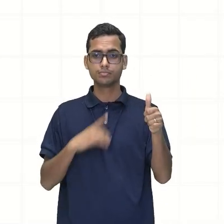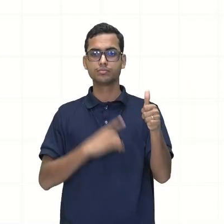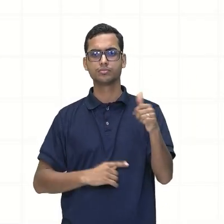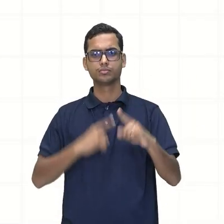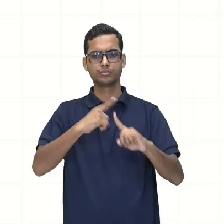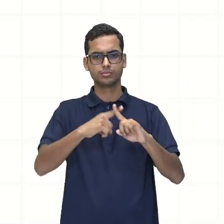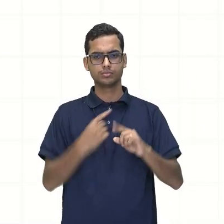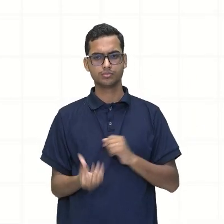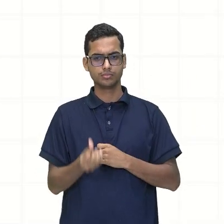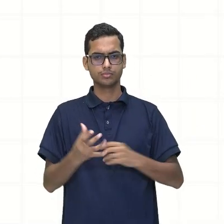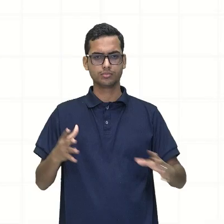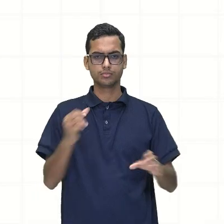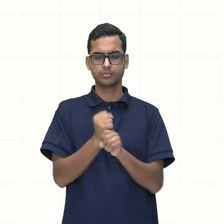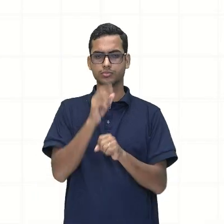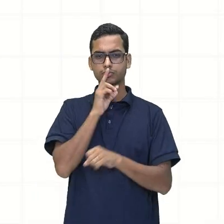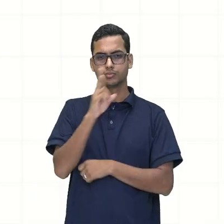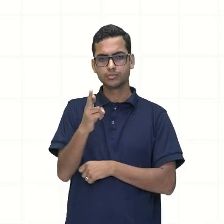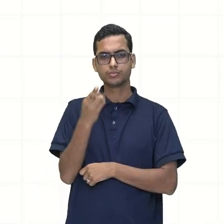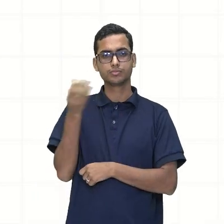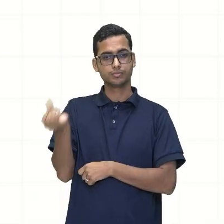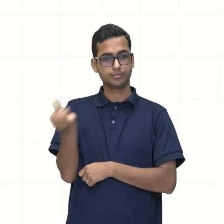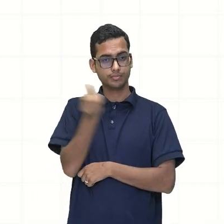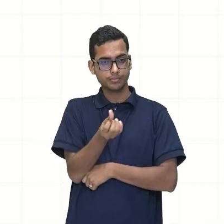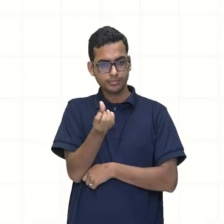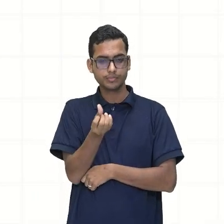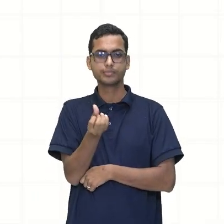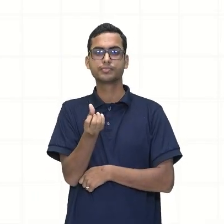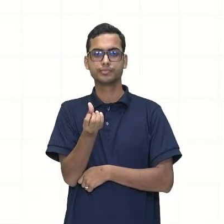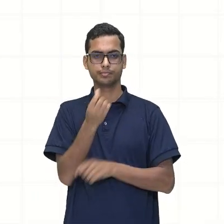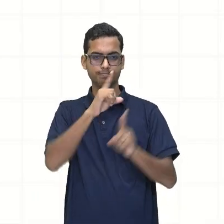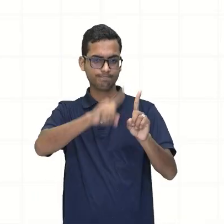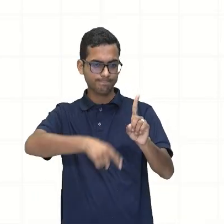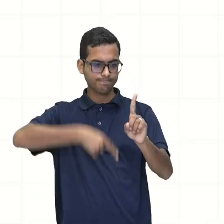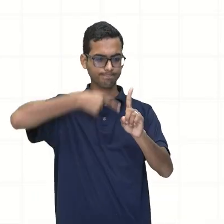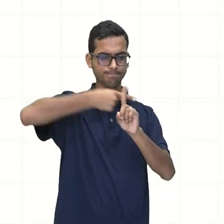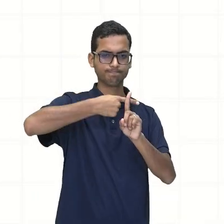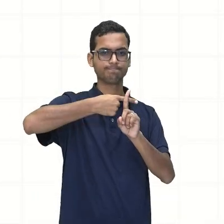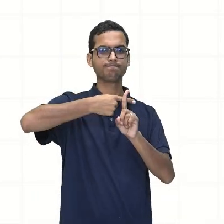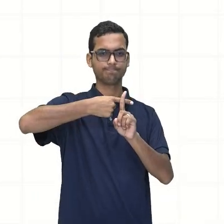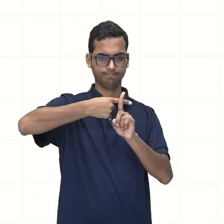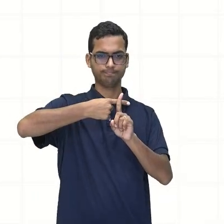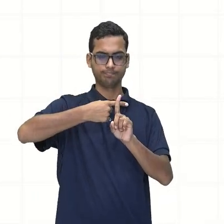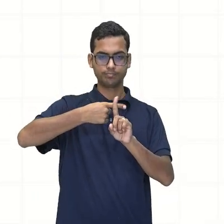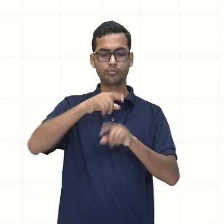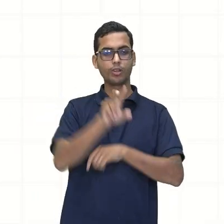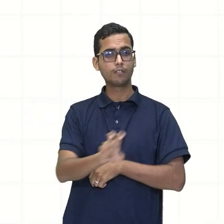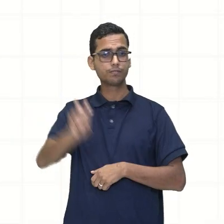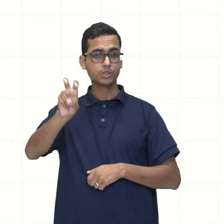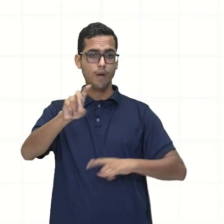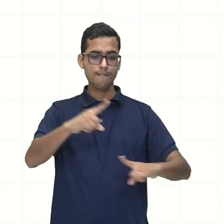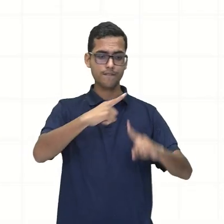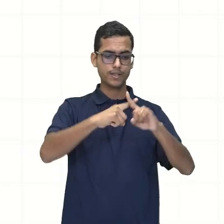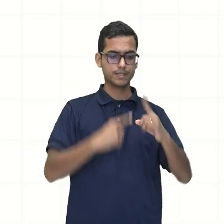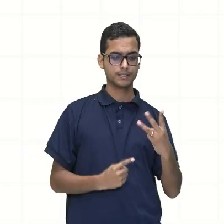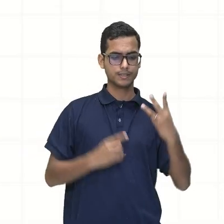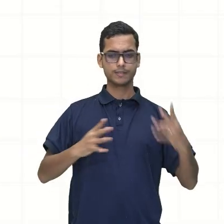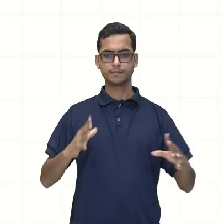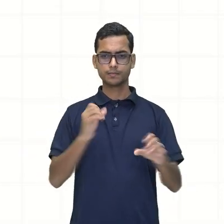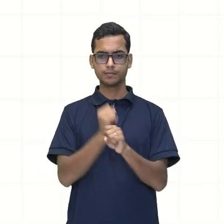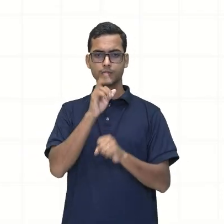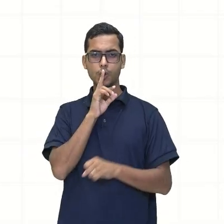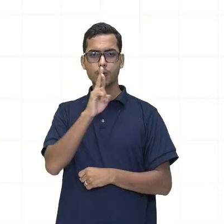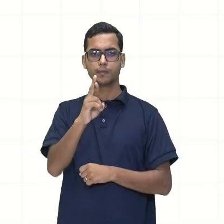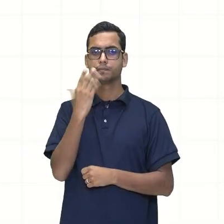dar 66. Repete o sinal que está ali na operação, sinal de adição, e